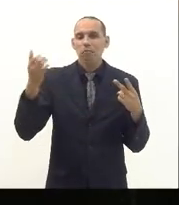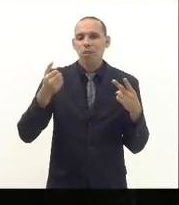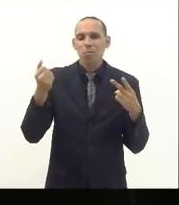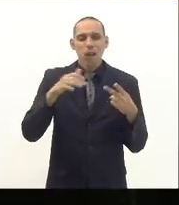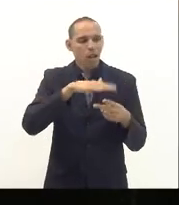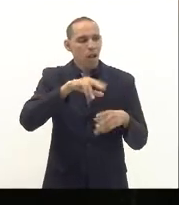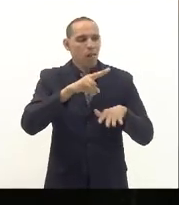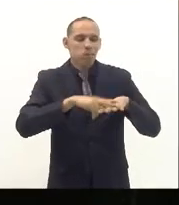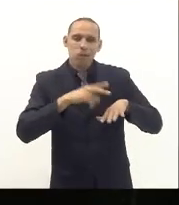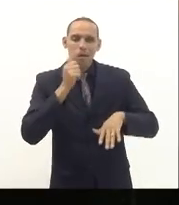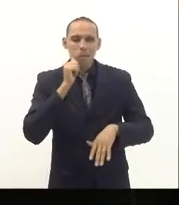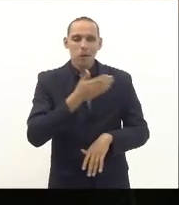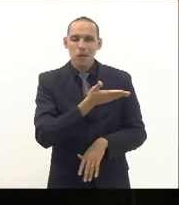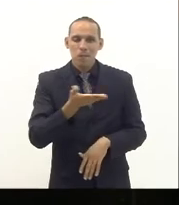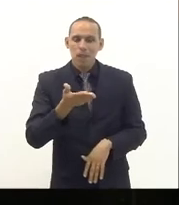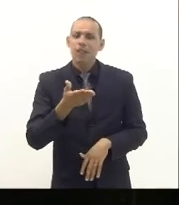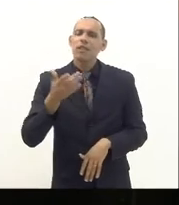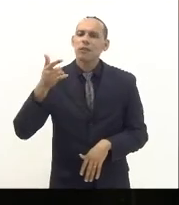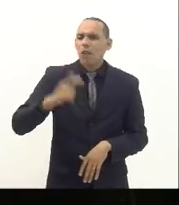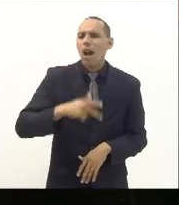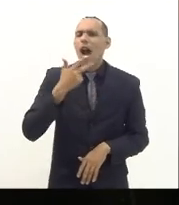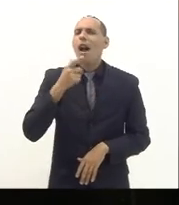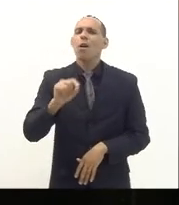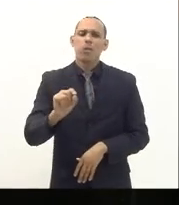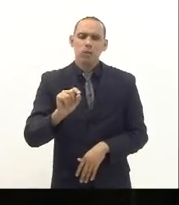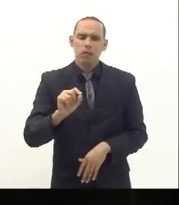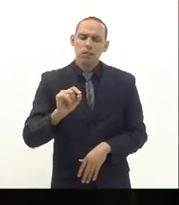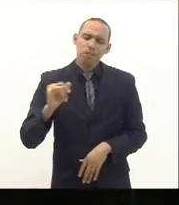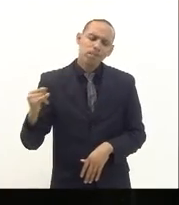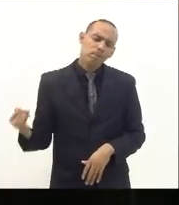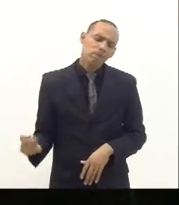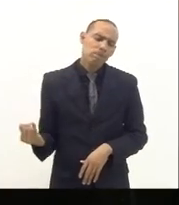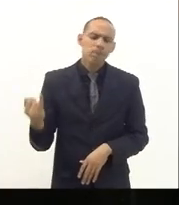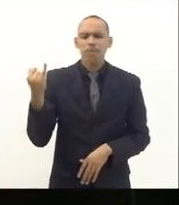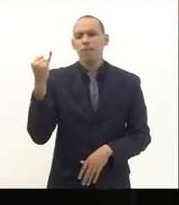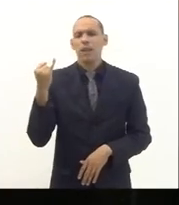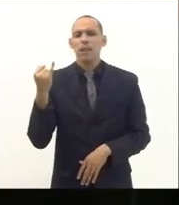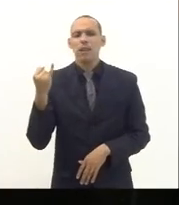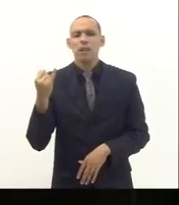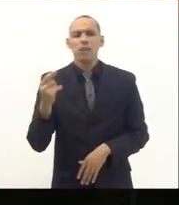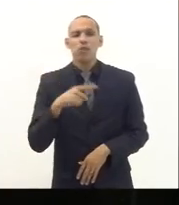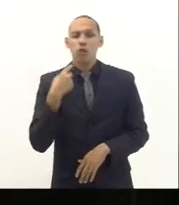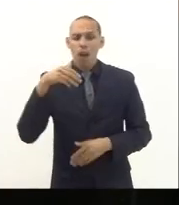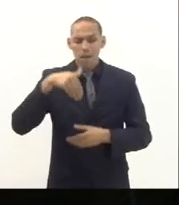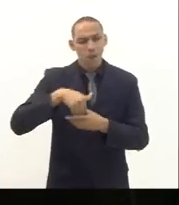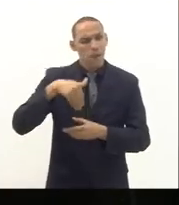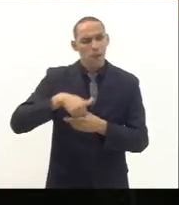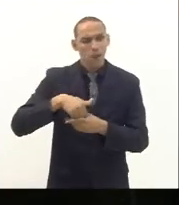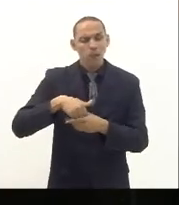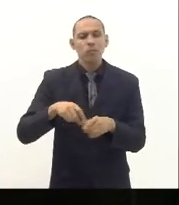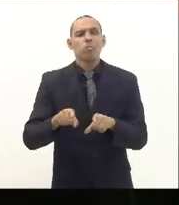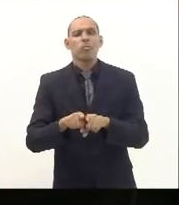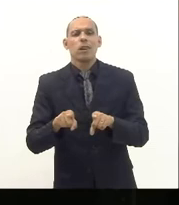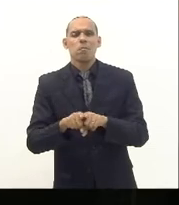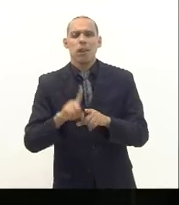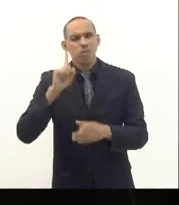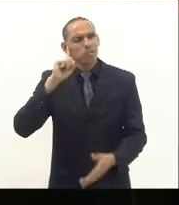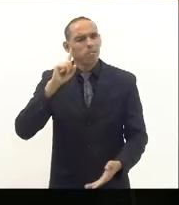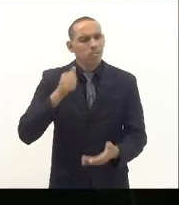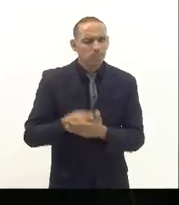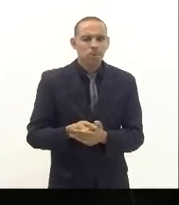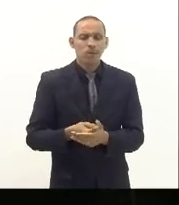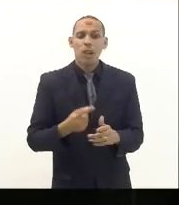isso eu falo mais uma vez da importância dos nossos votos e das nossas decisões